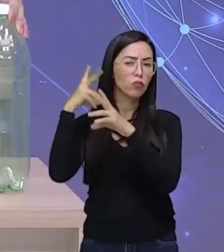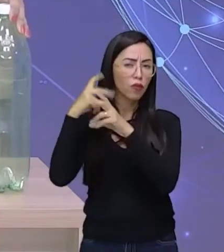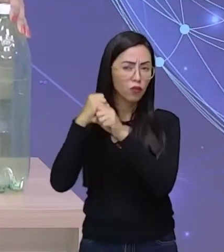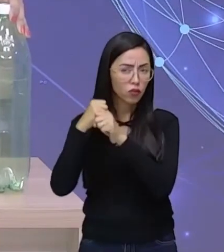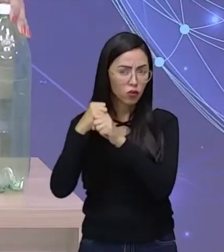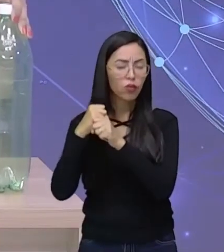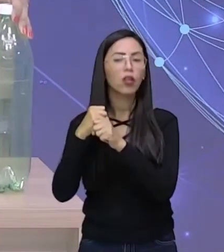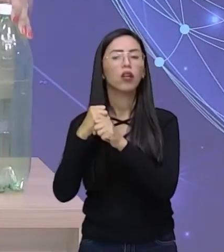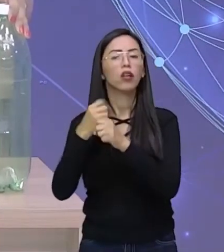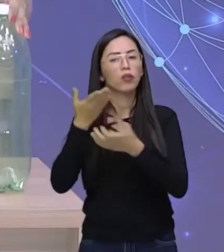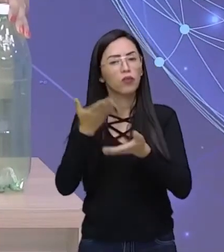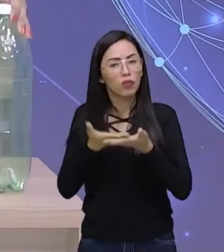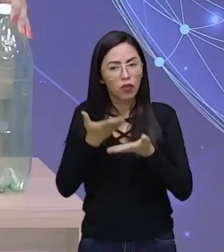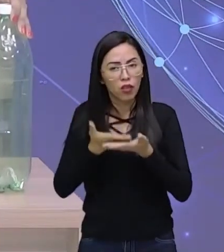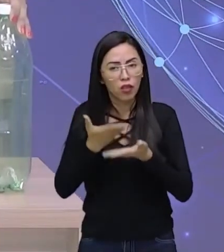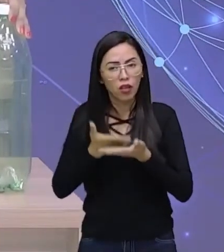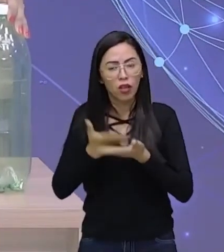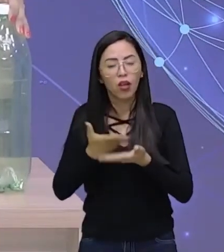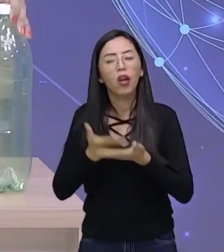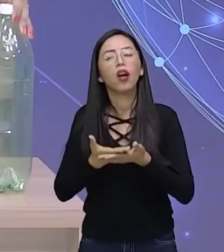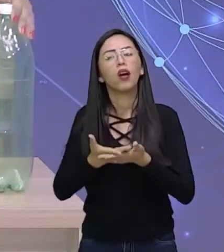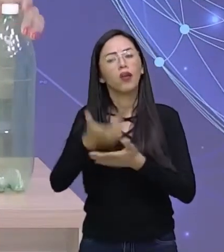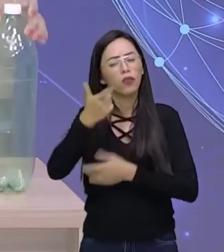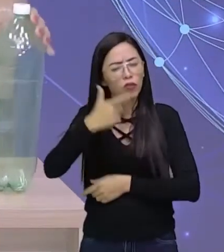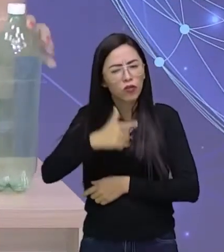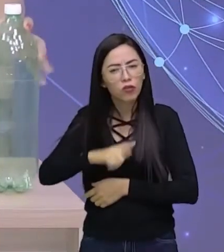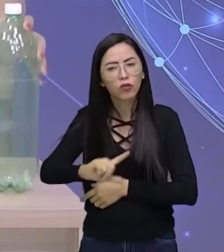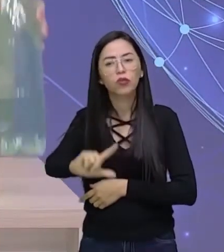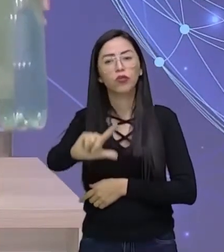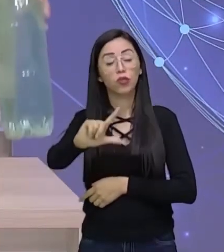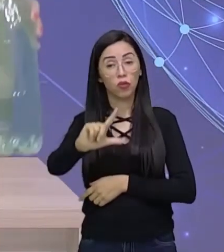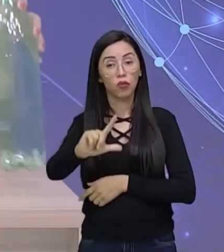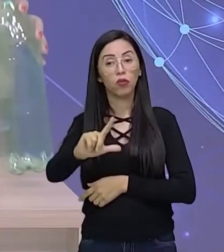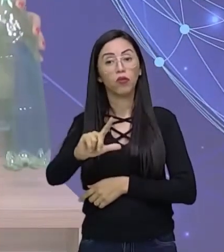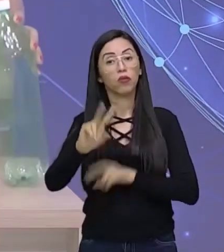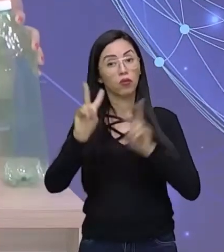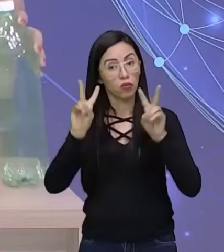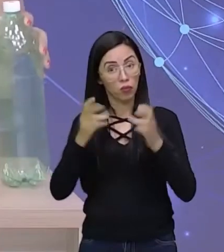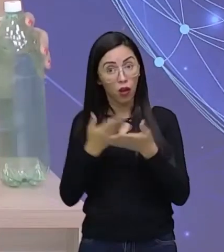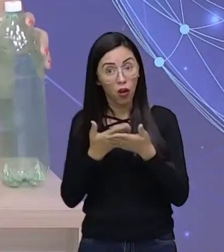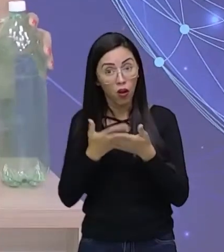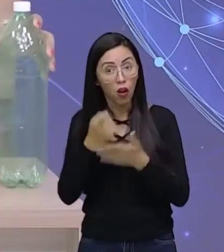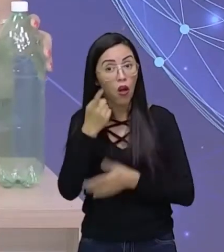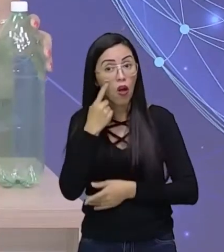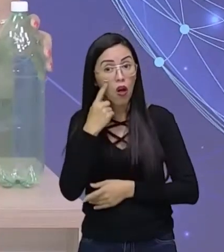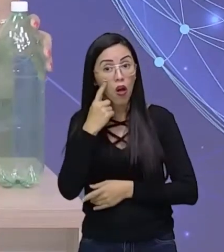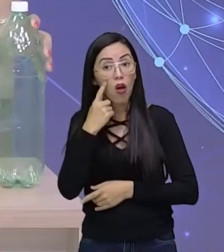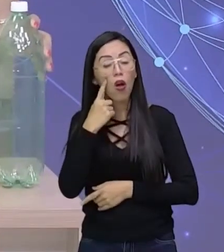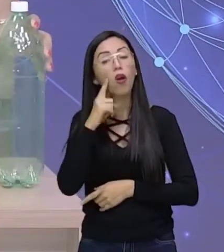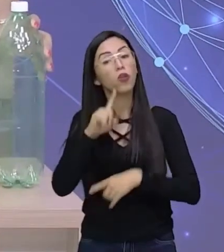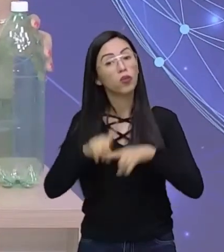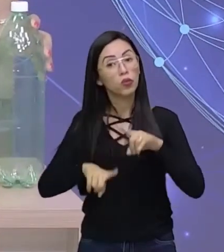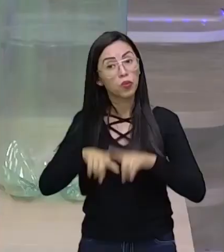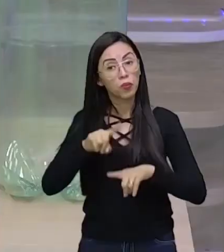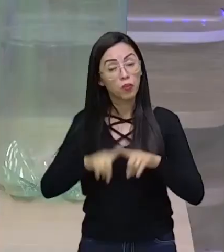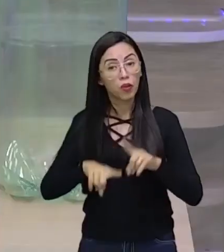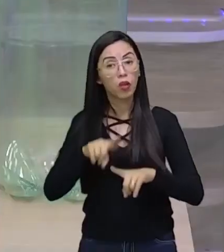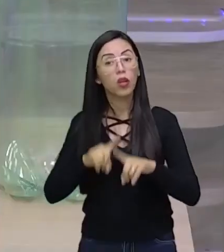saudade de vocês, mas eu vou voltar novamente. Crianças, nós temos aqui medidas de